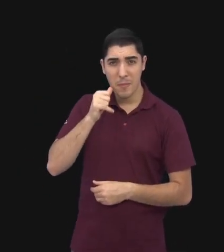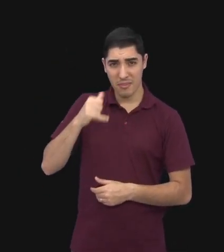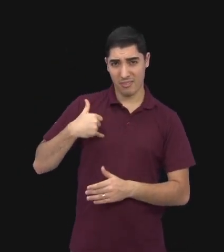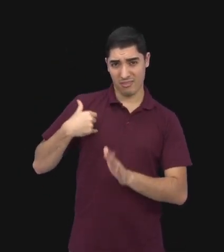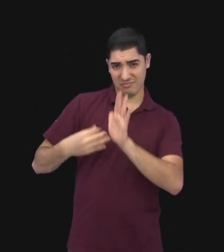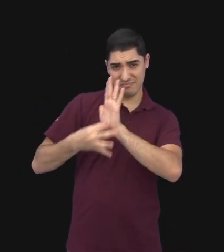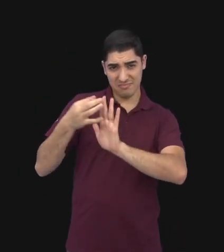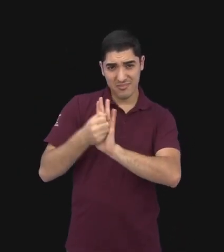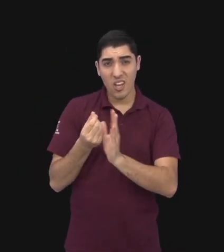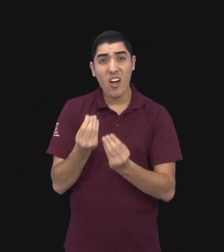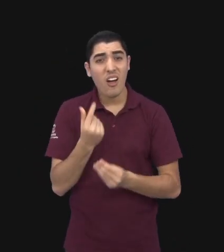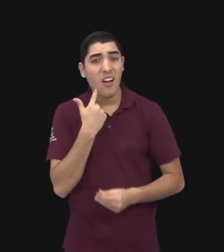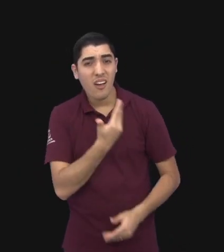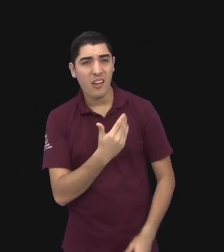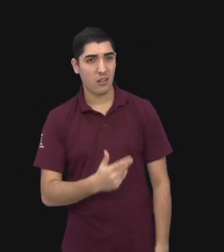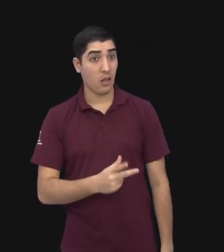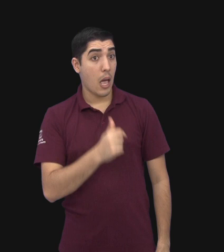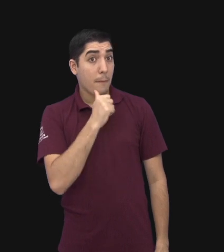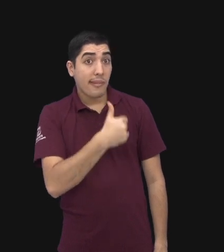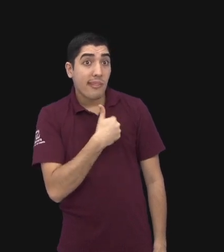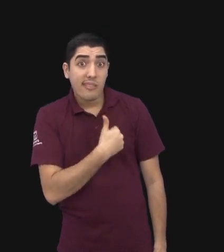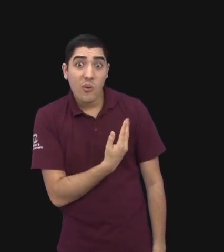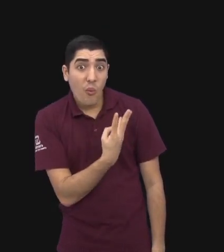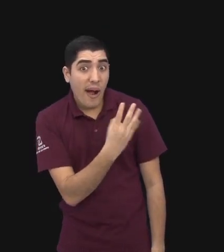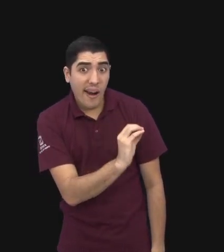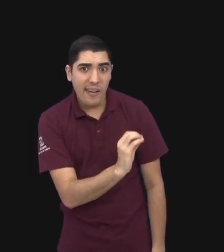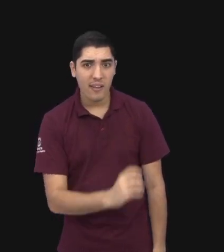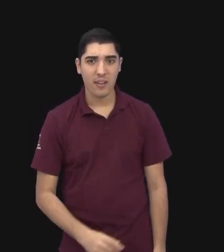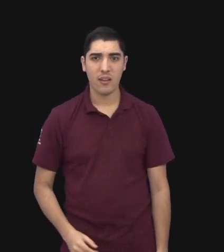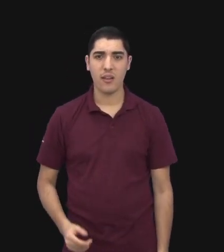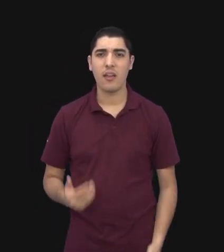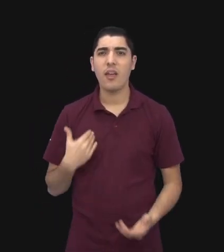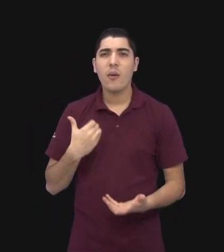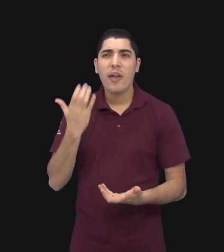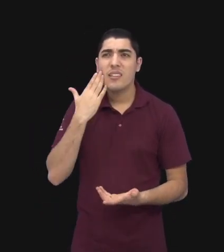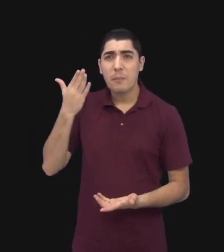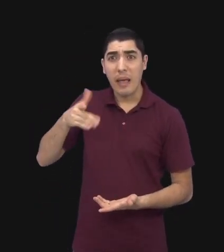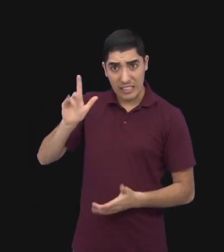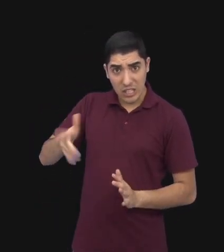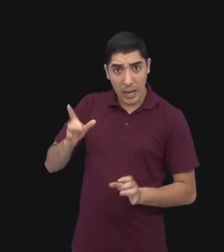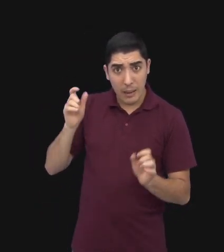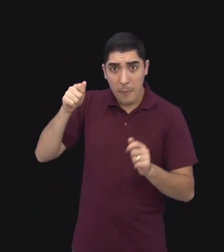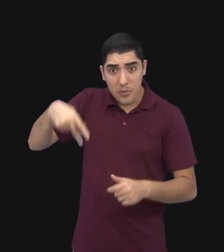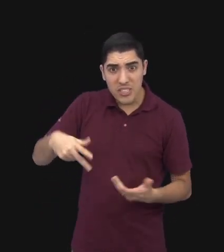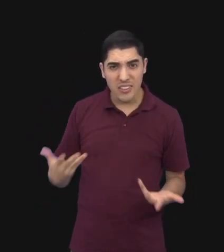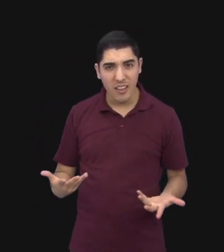de sala? Ela tem 40 anos já. Aqui eu quero saber. Era pra estar aposentada.